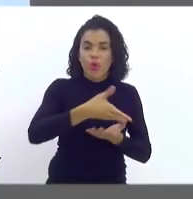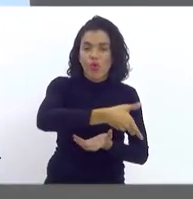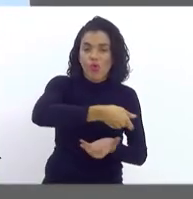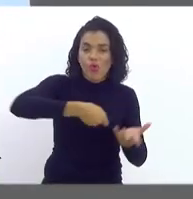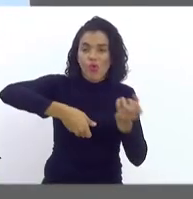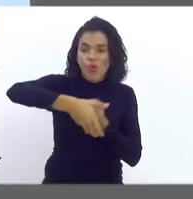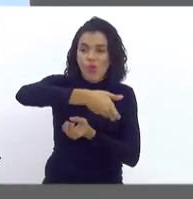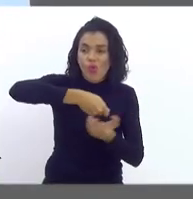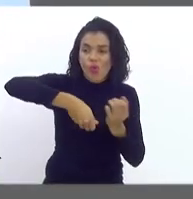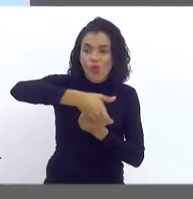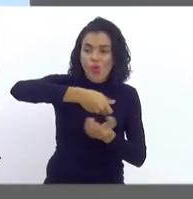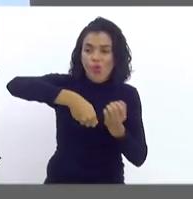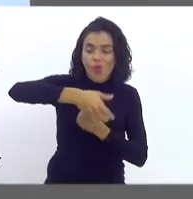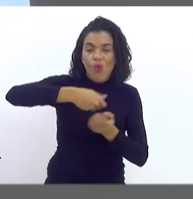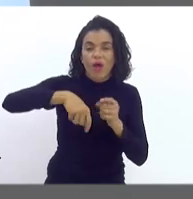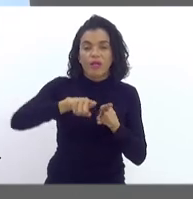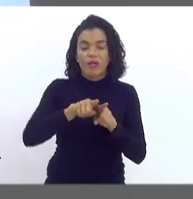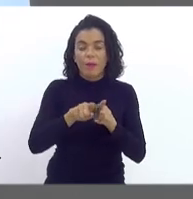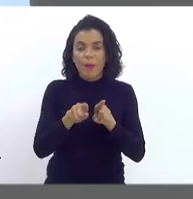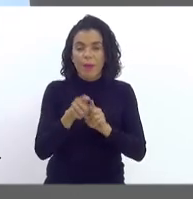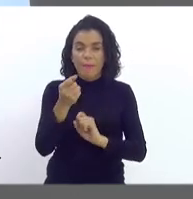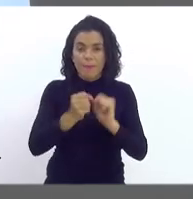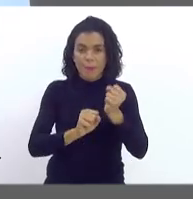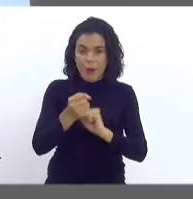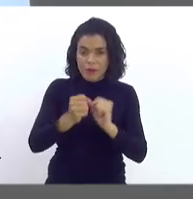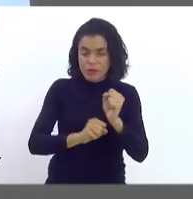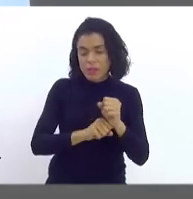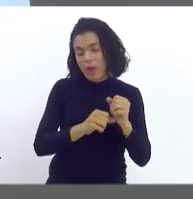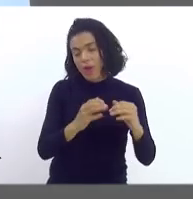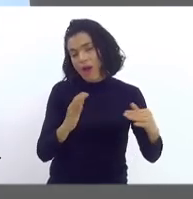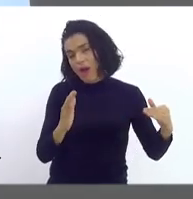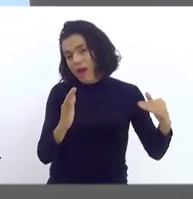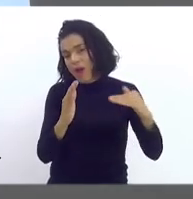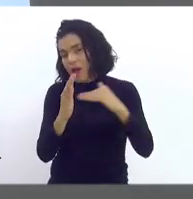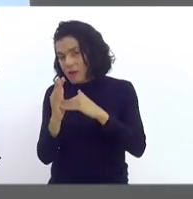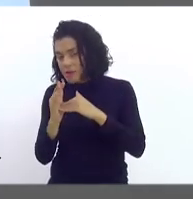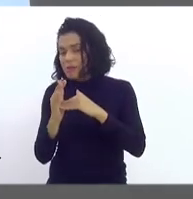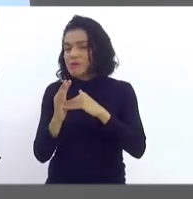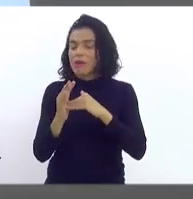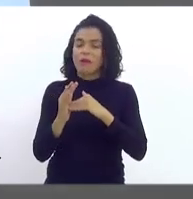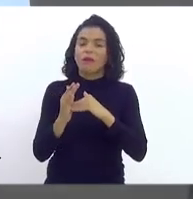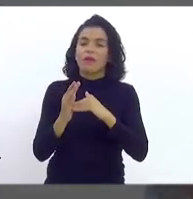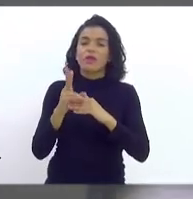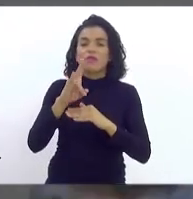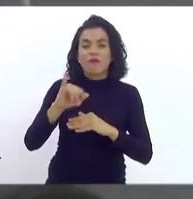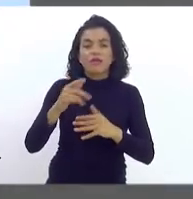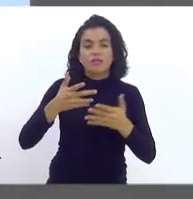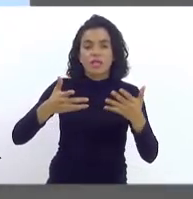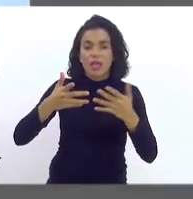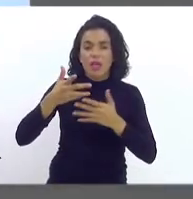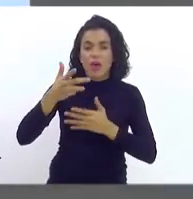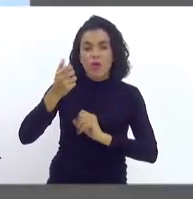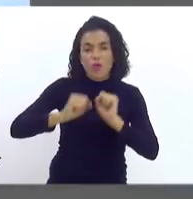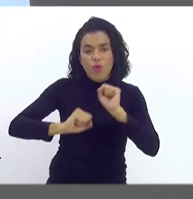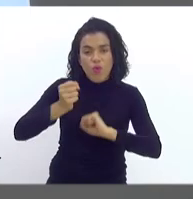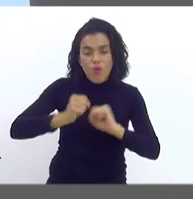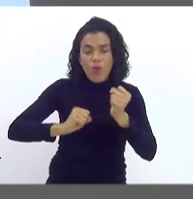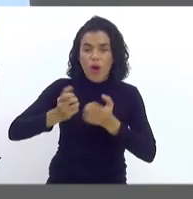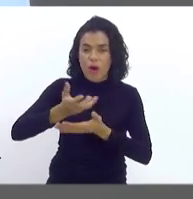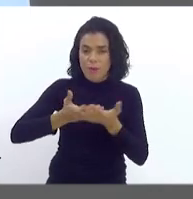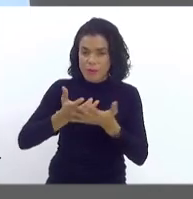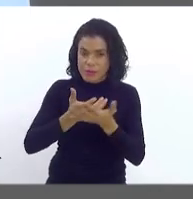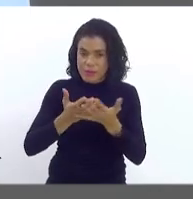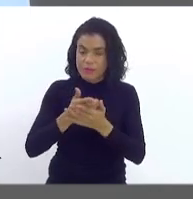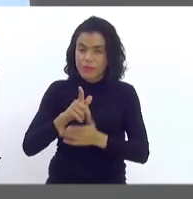também essas empresas elas levam desde a sua produção até o ponto onde vai ser feito o processamento do gás para que ele